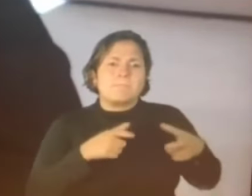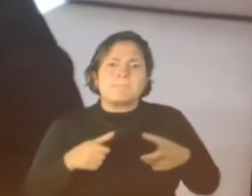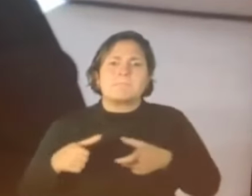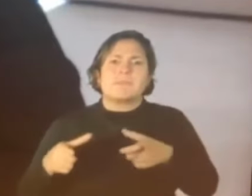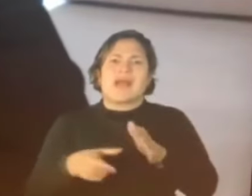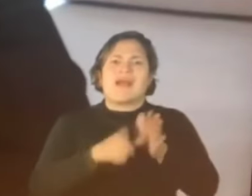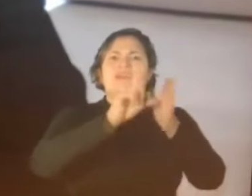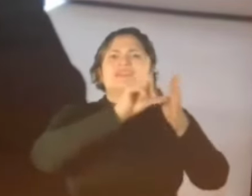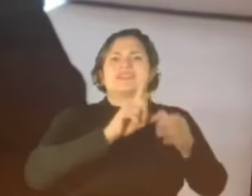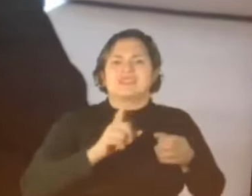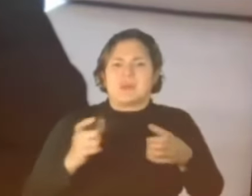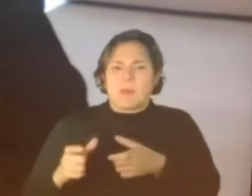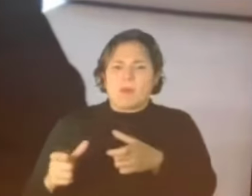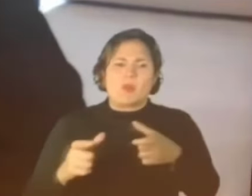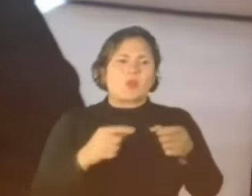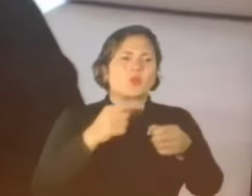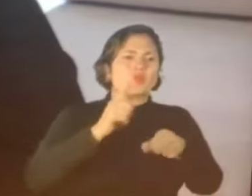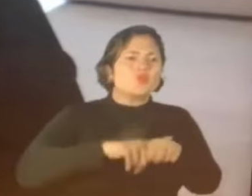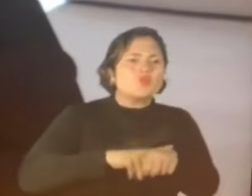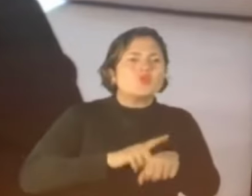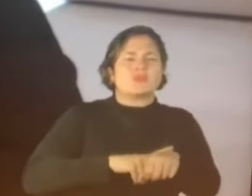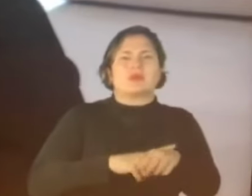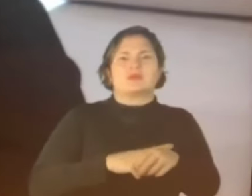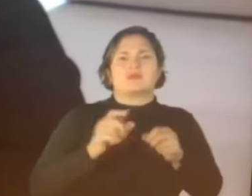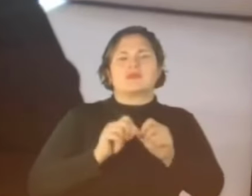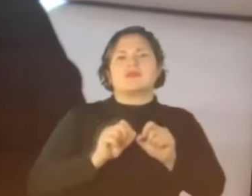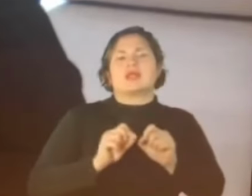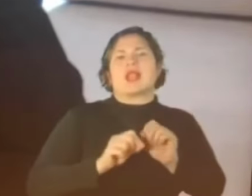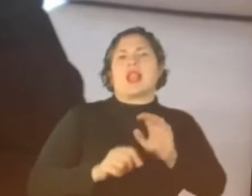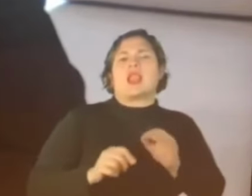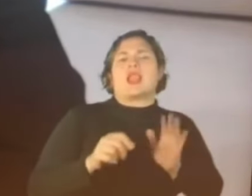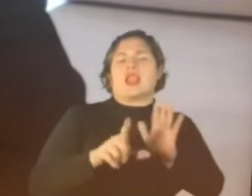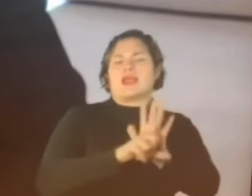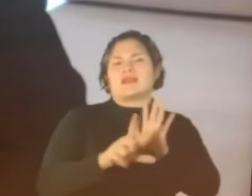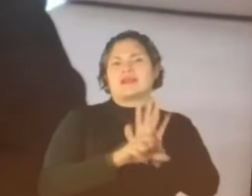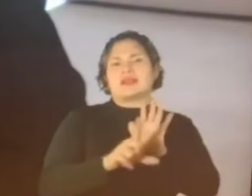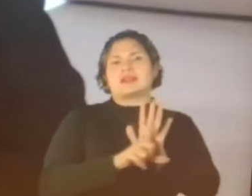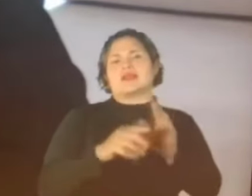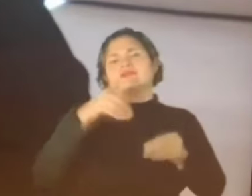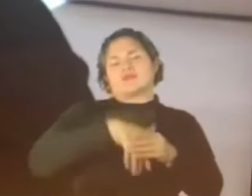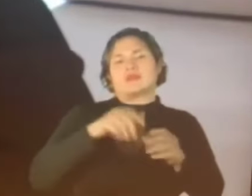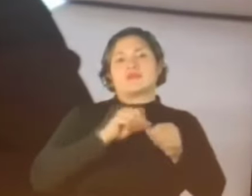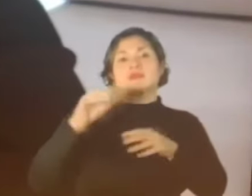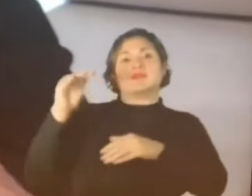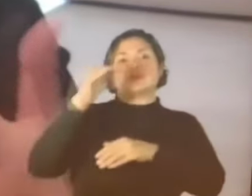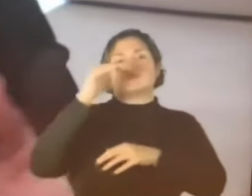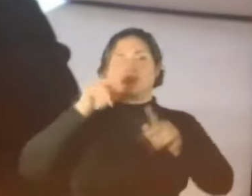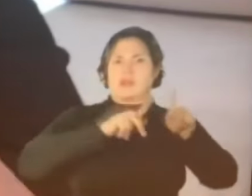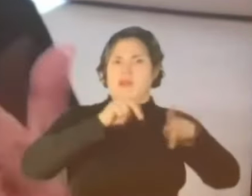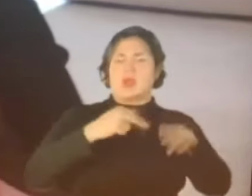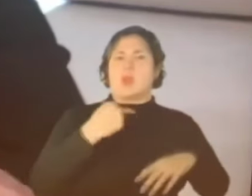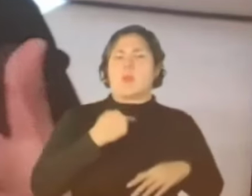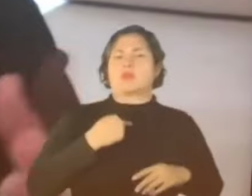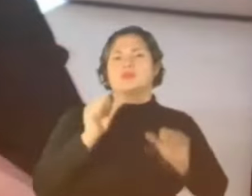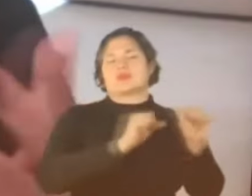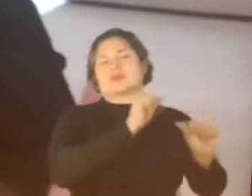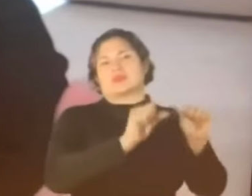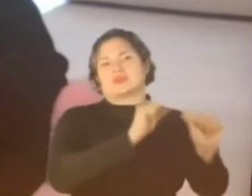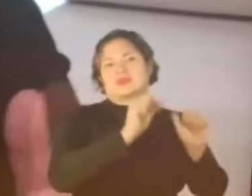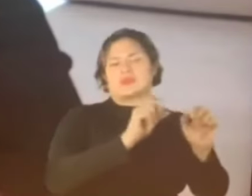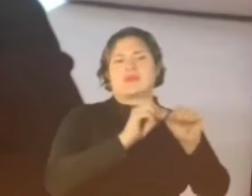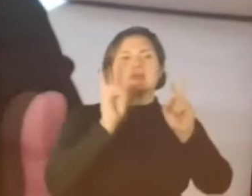porque a legitimidade do voto, as escolhas feitas pela soberania popular não podiam ser modificadas ao